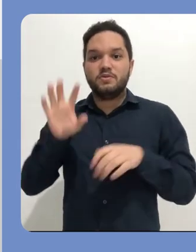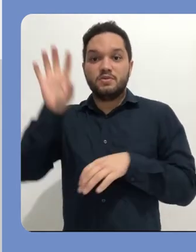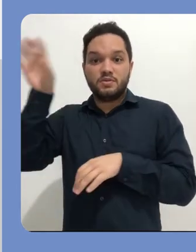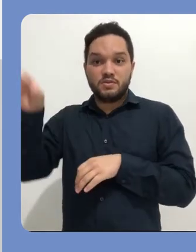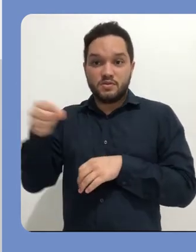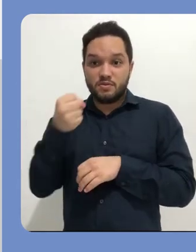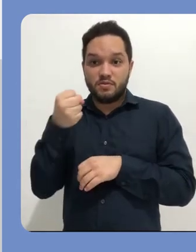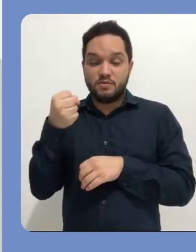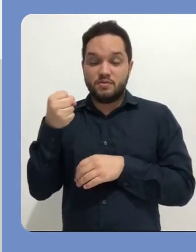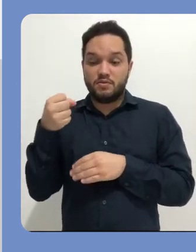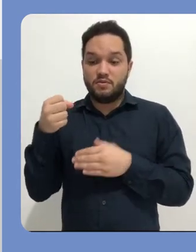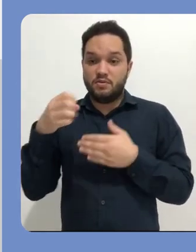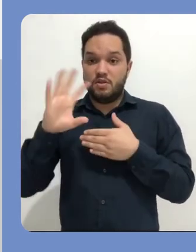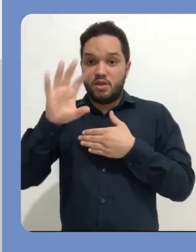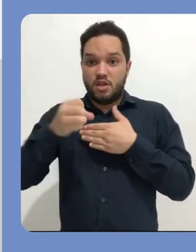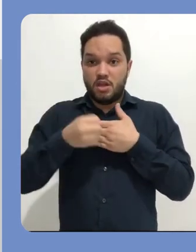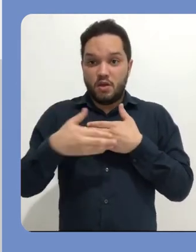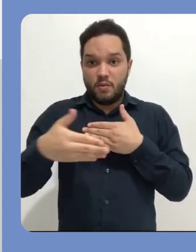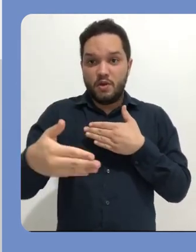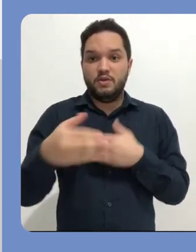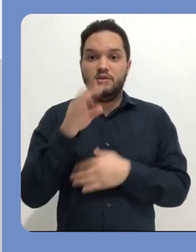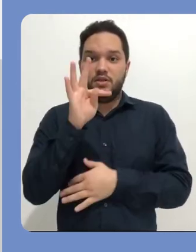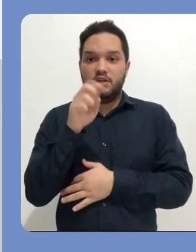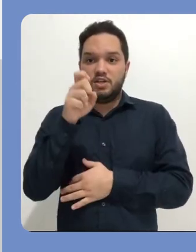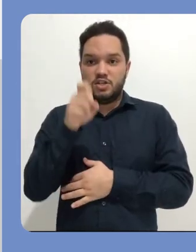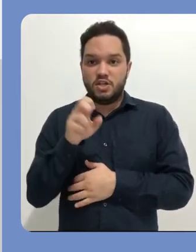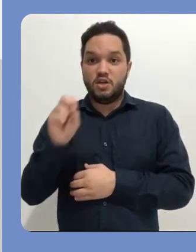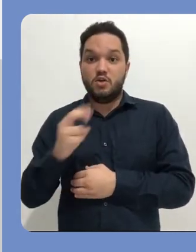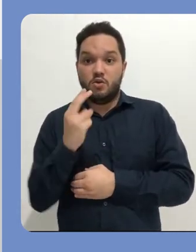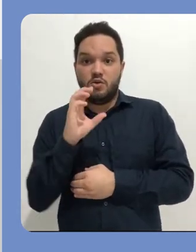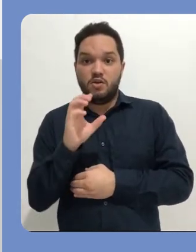da importação por arquivo TXT ou